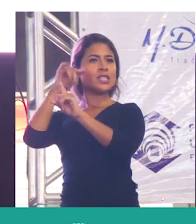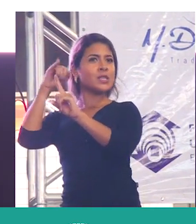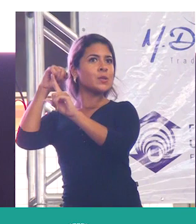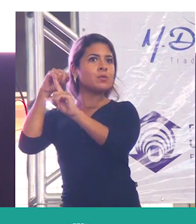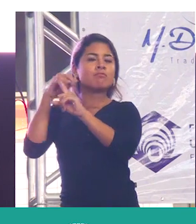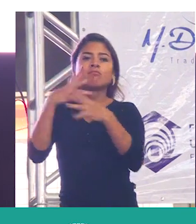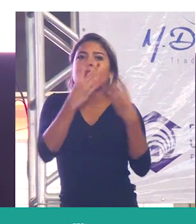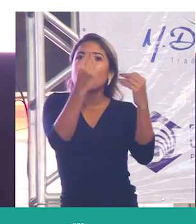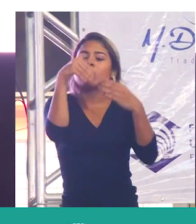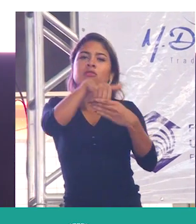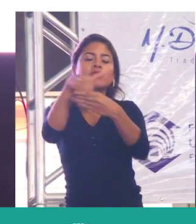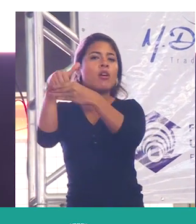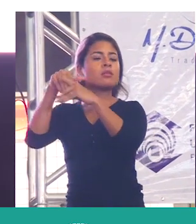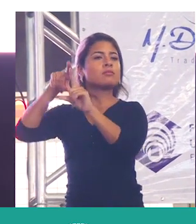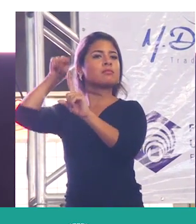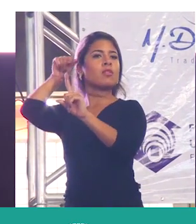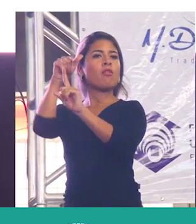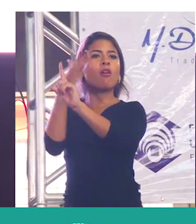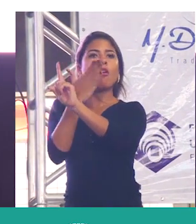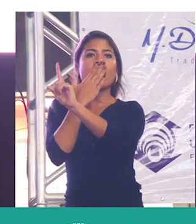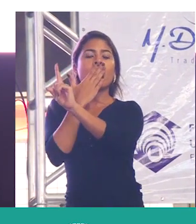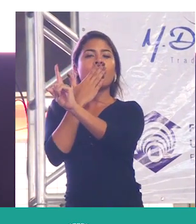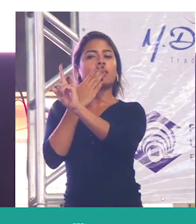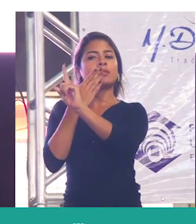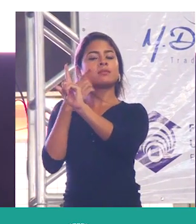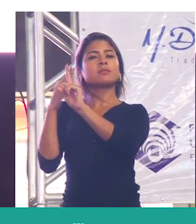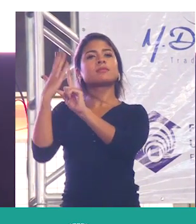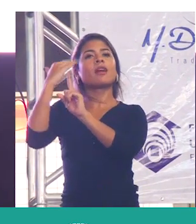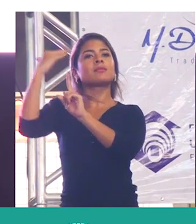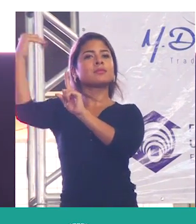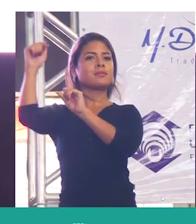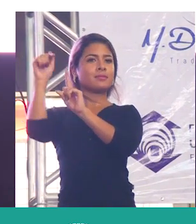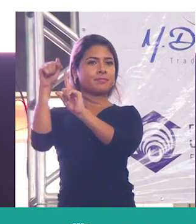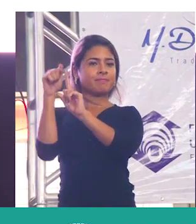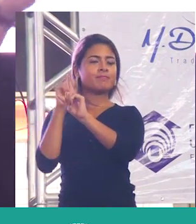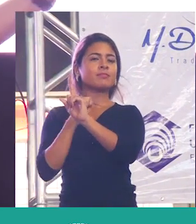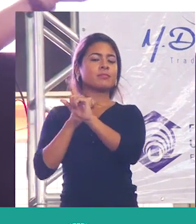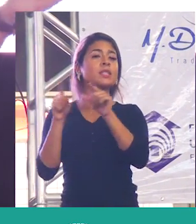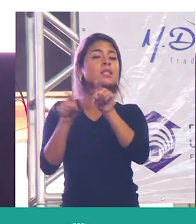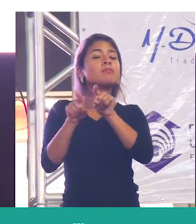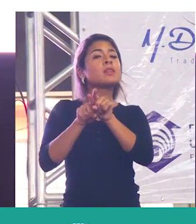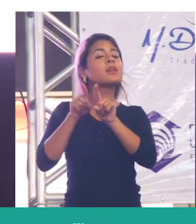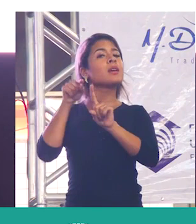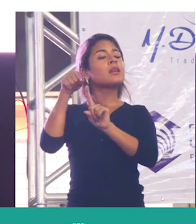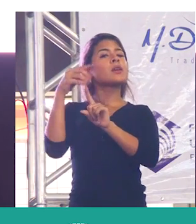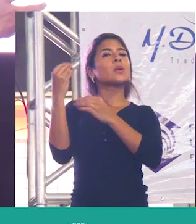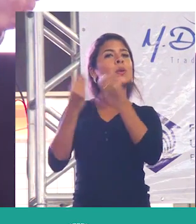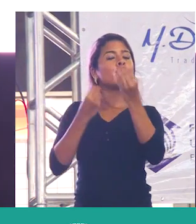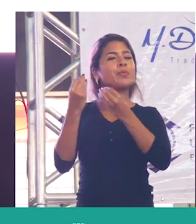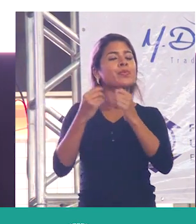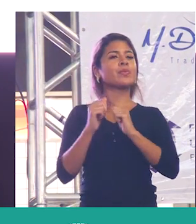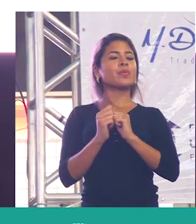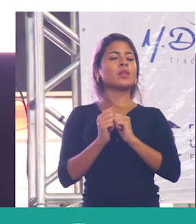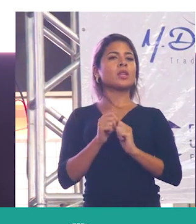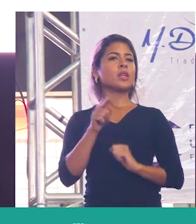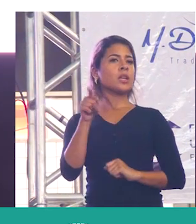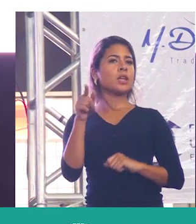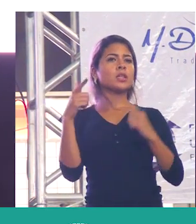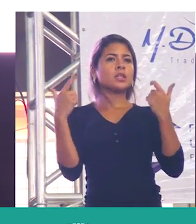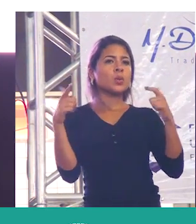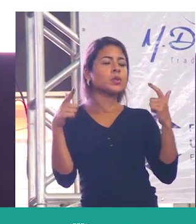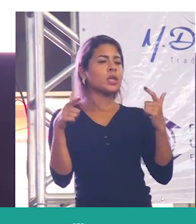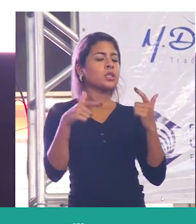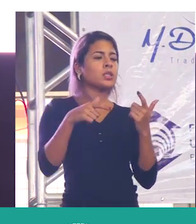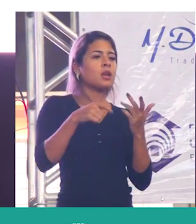época. E ele era muito exótico. Ele governava com bilhetinhos, tá? Ele não fazia